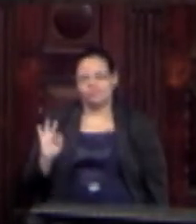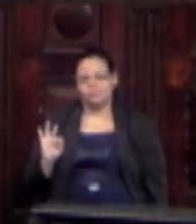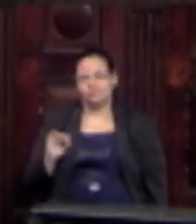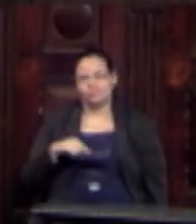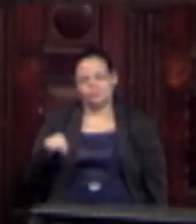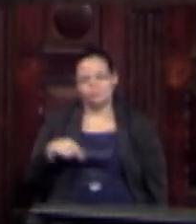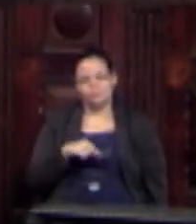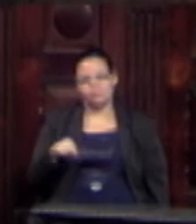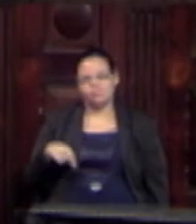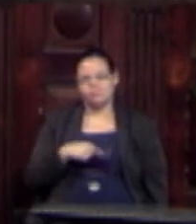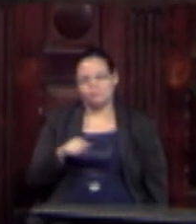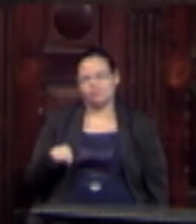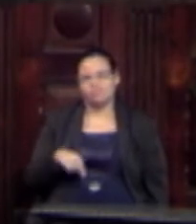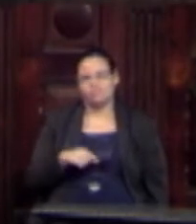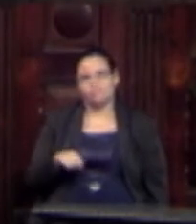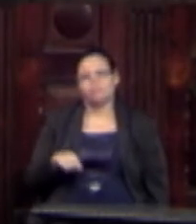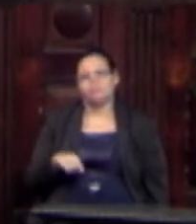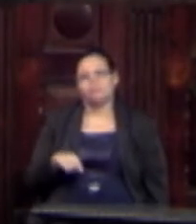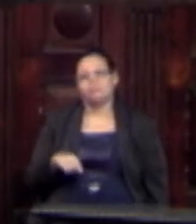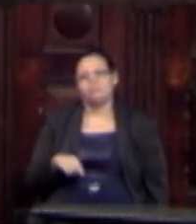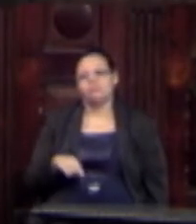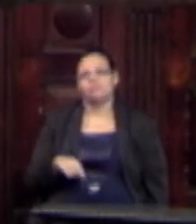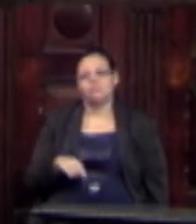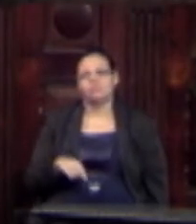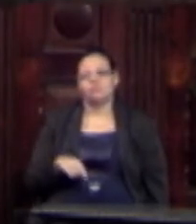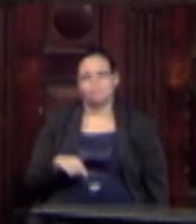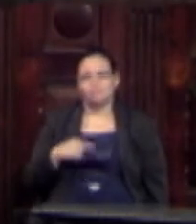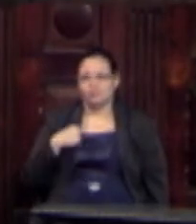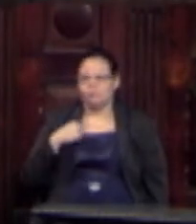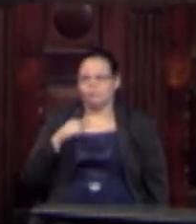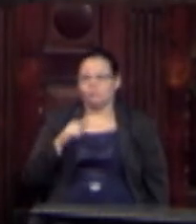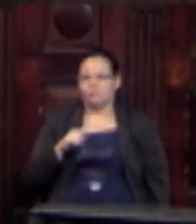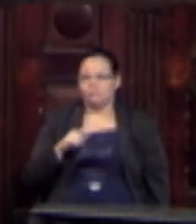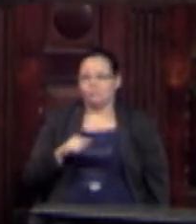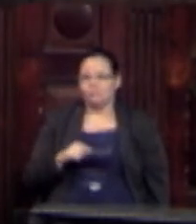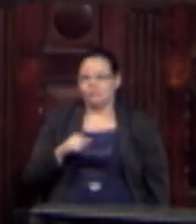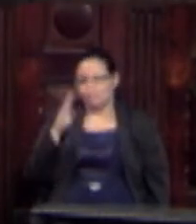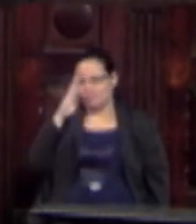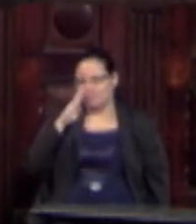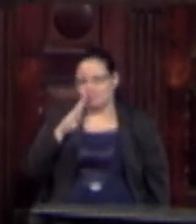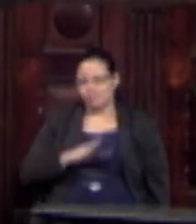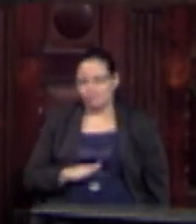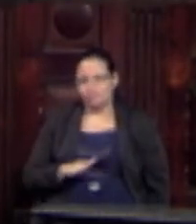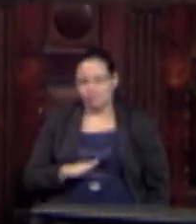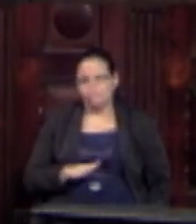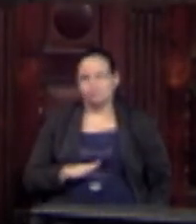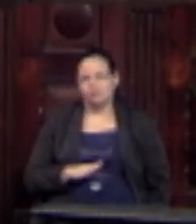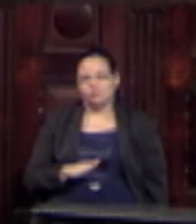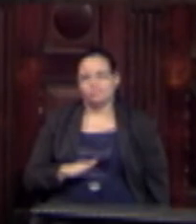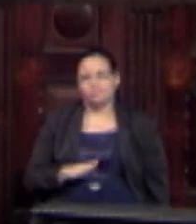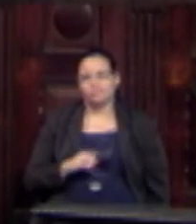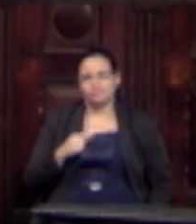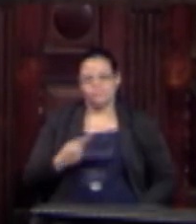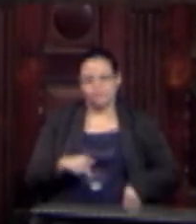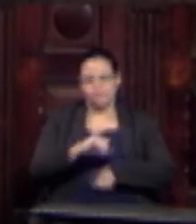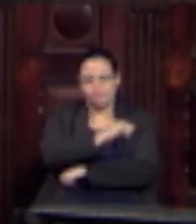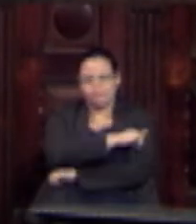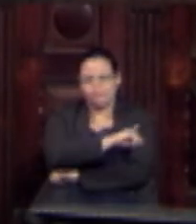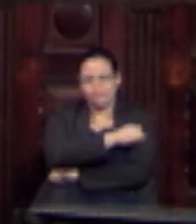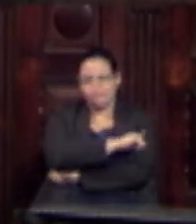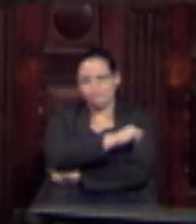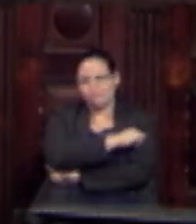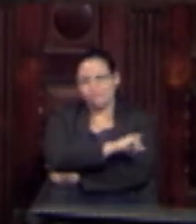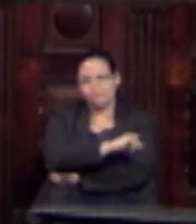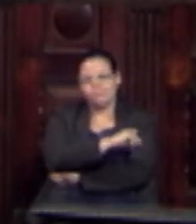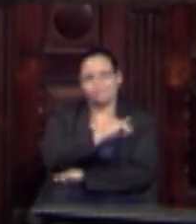Nós somos, senhora presidente, República Federativa do Brasil, que está no artigo